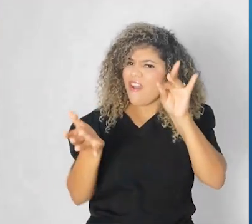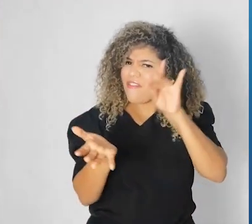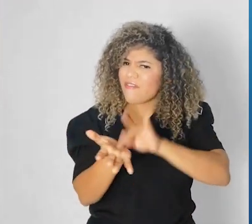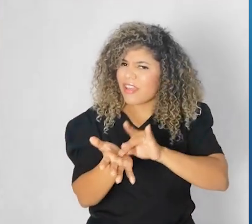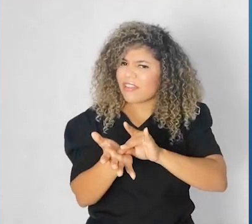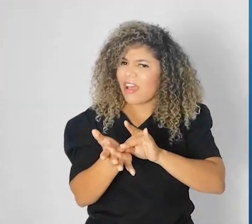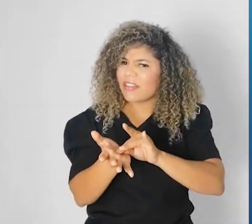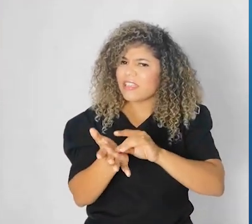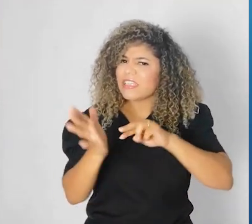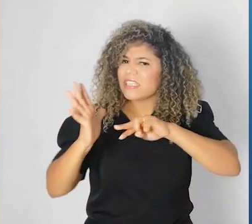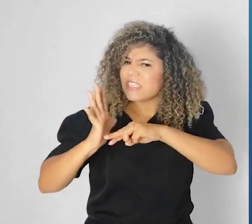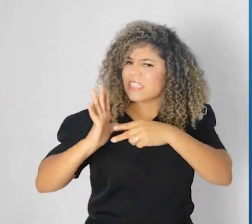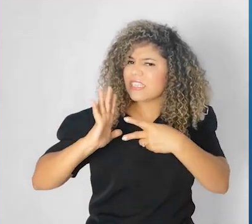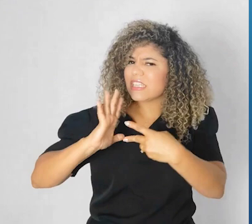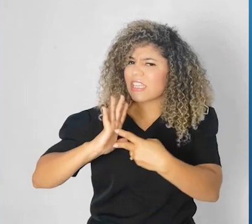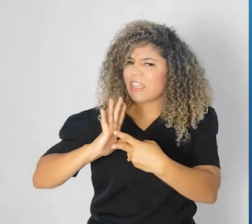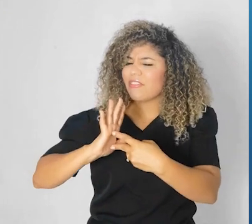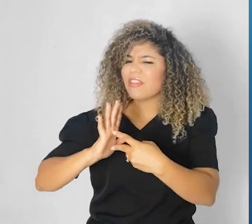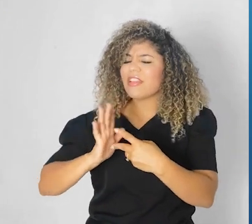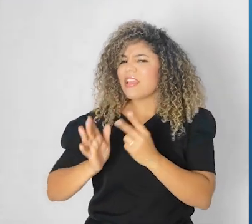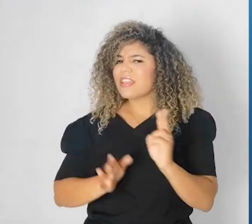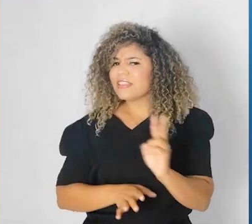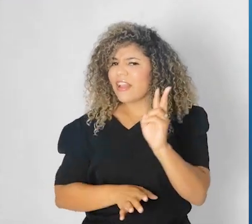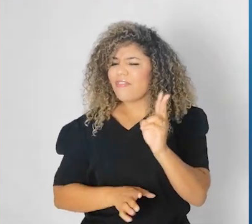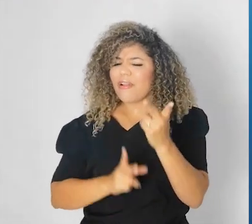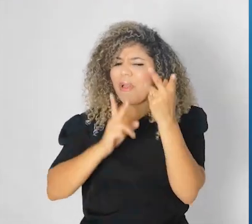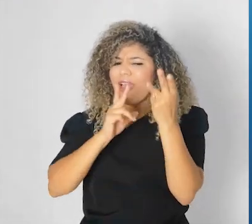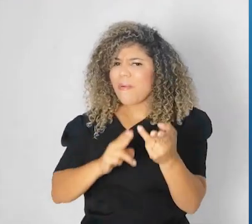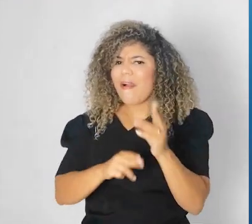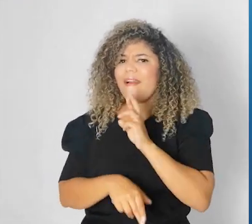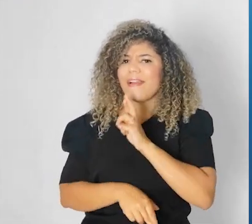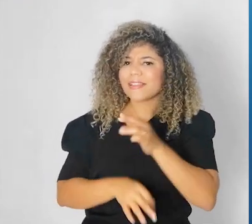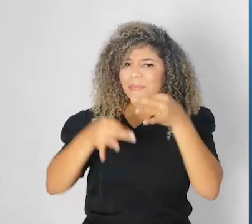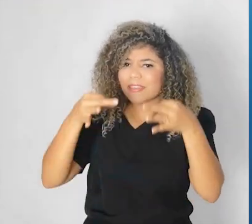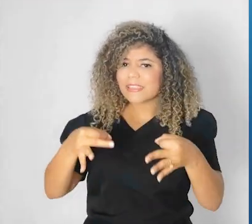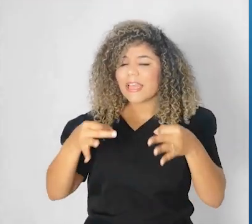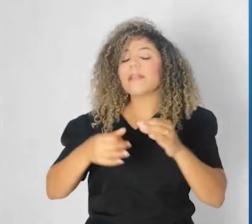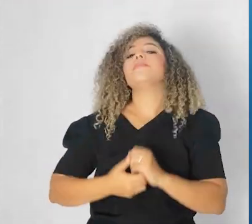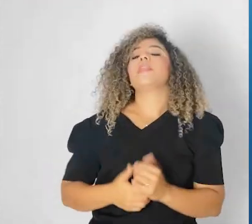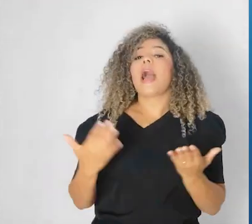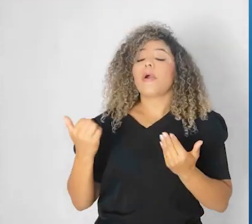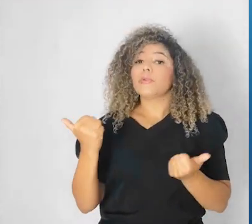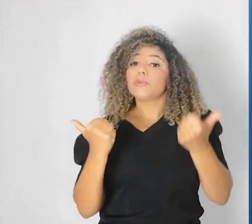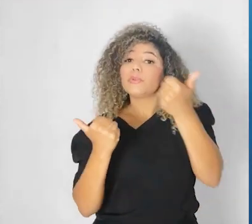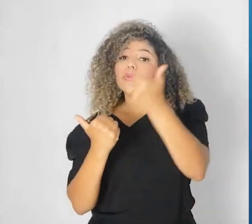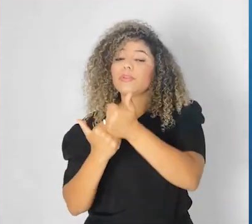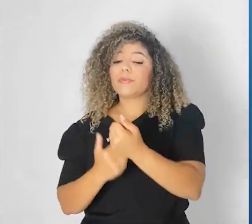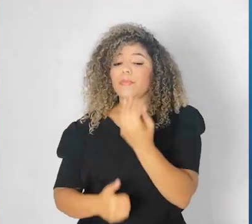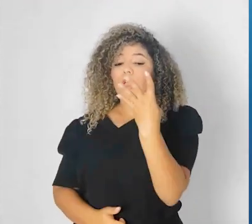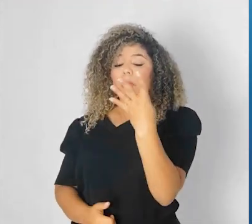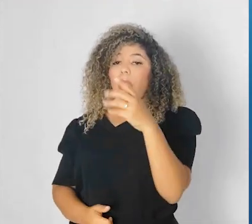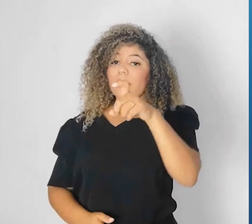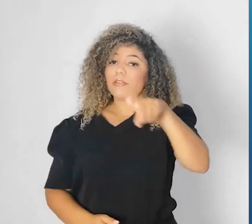equação é ver se esses valores tornam essa igualdade verdadeira. Então vamos substituir 4 vezes 12